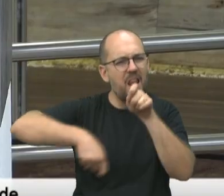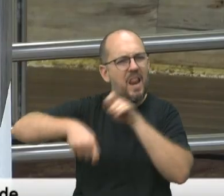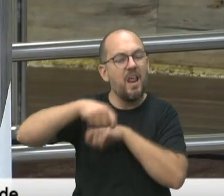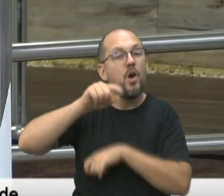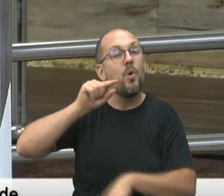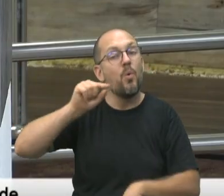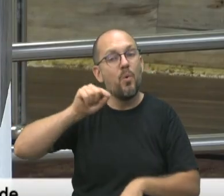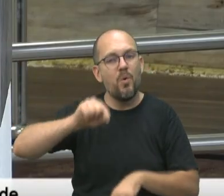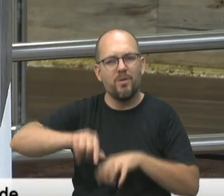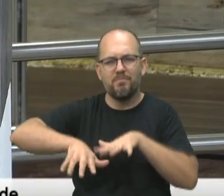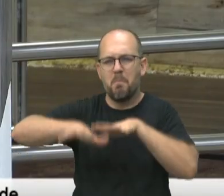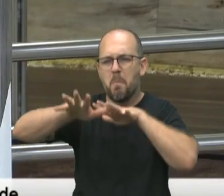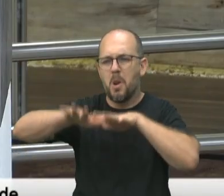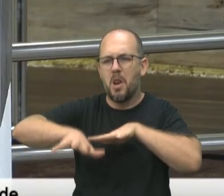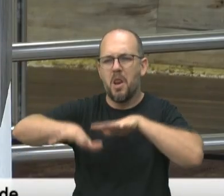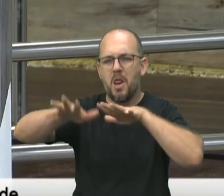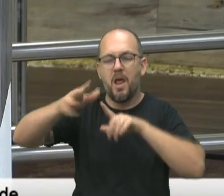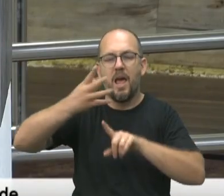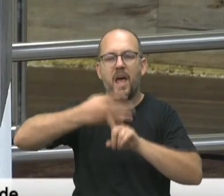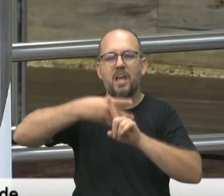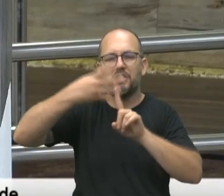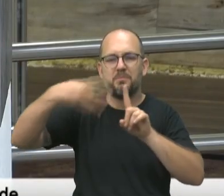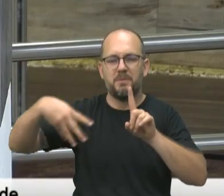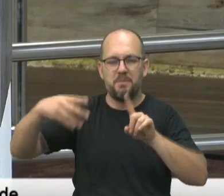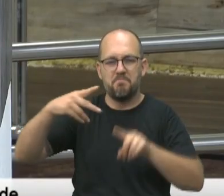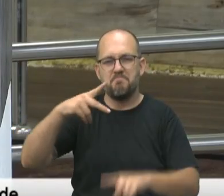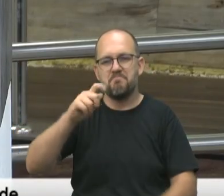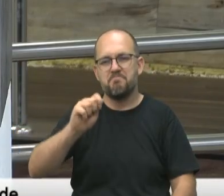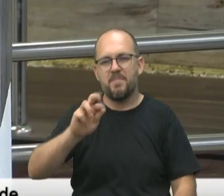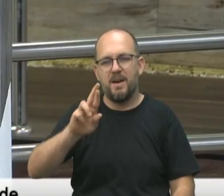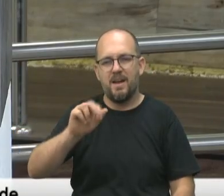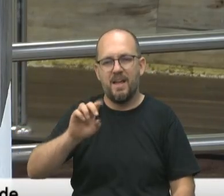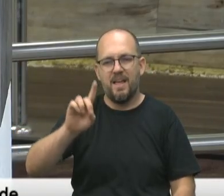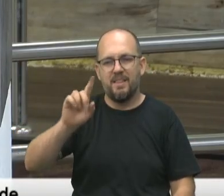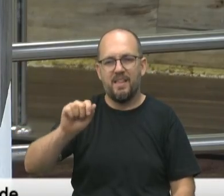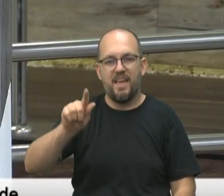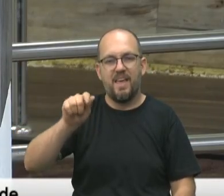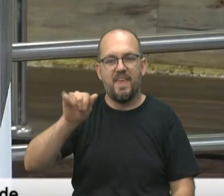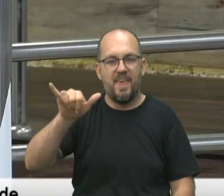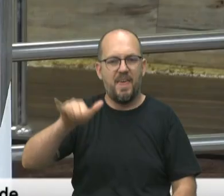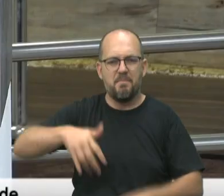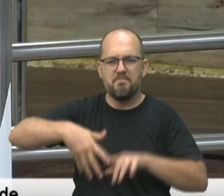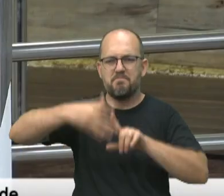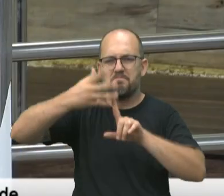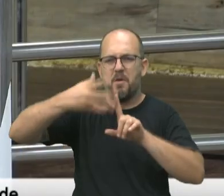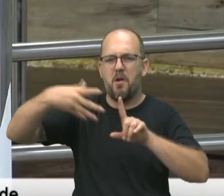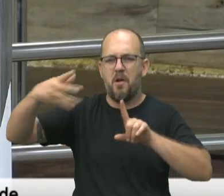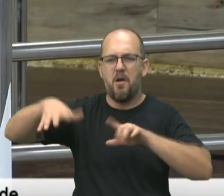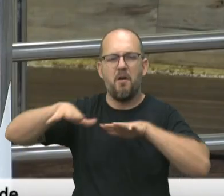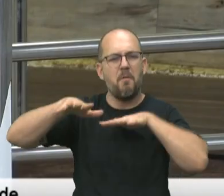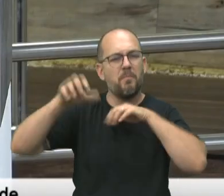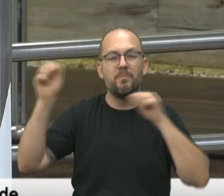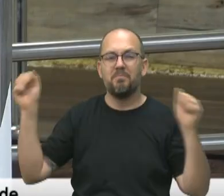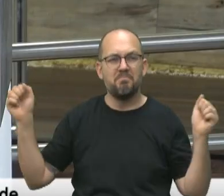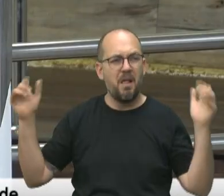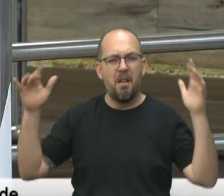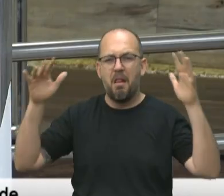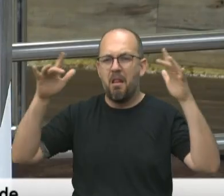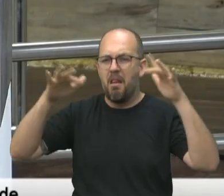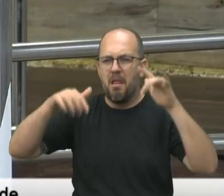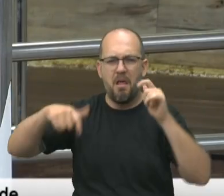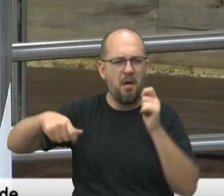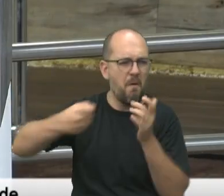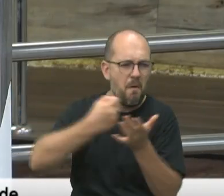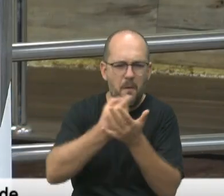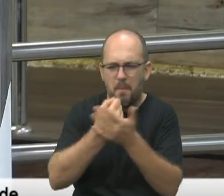é a Parada LGBT de São Paulo. É turista, é trabalhadores que trabalham na parada, é a cidade, são